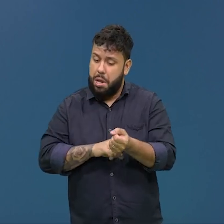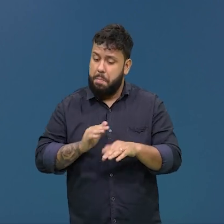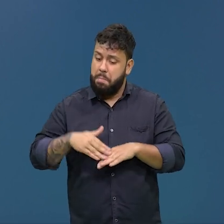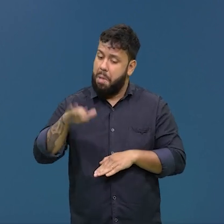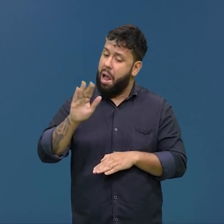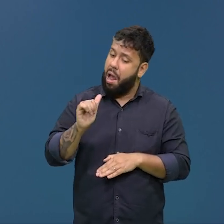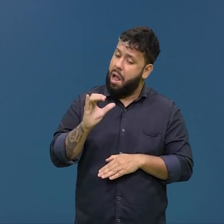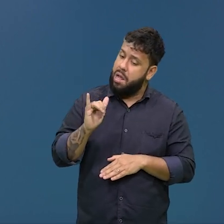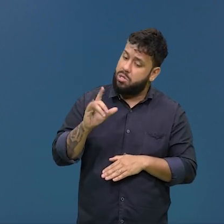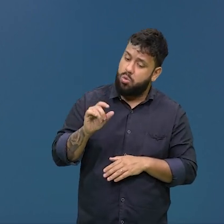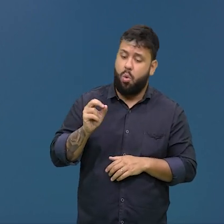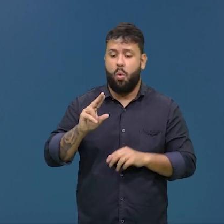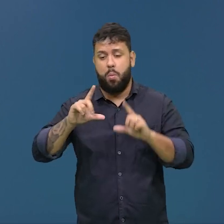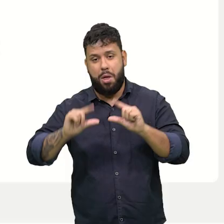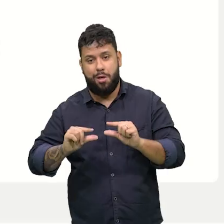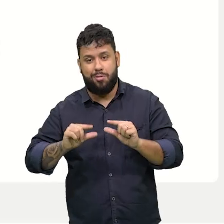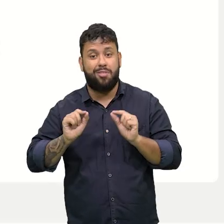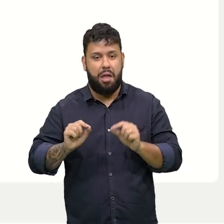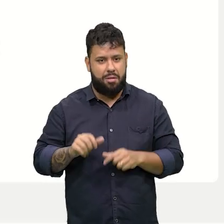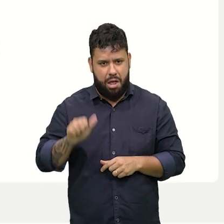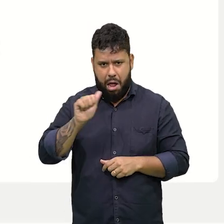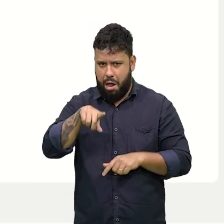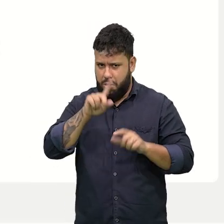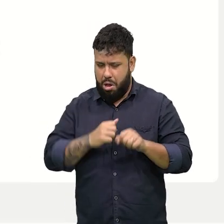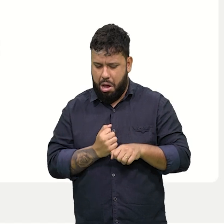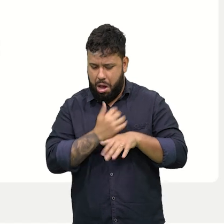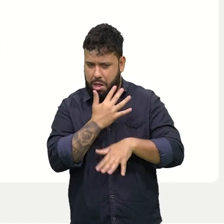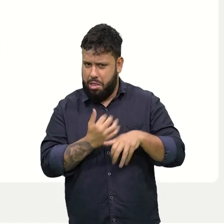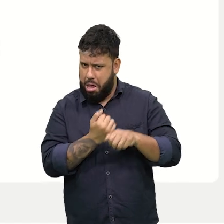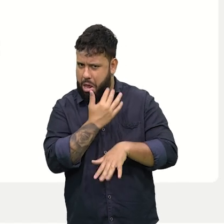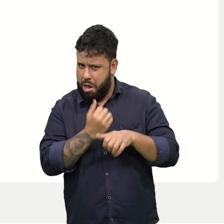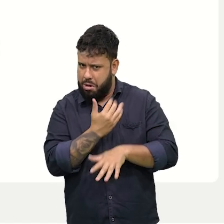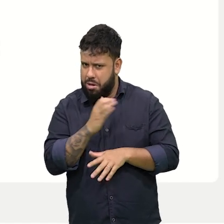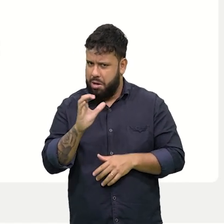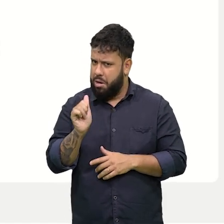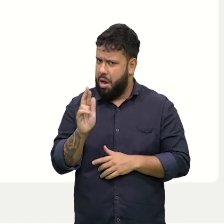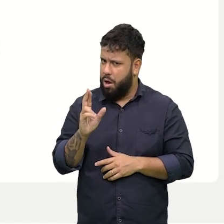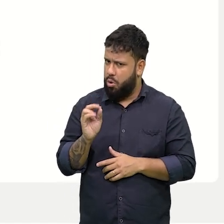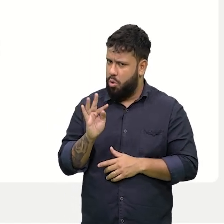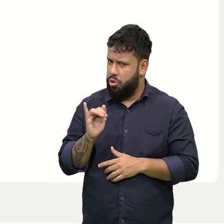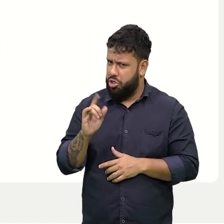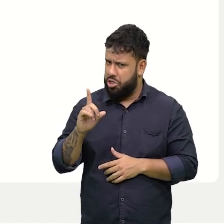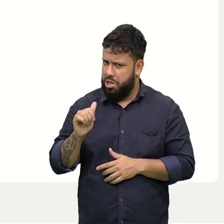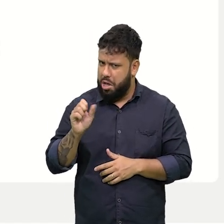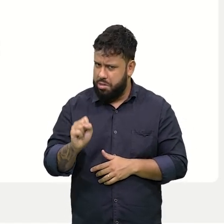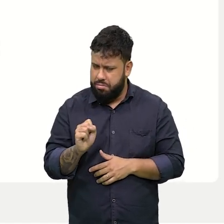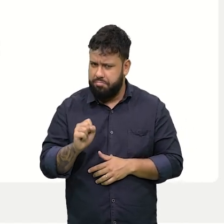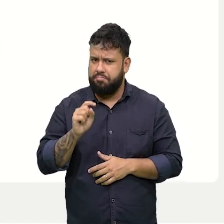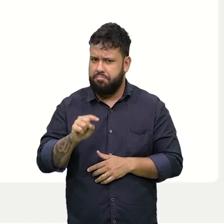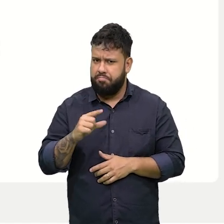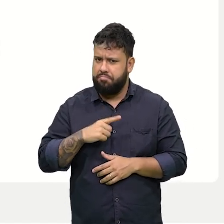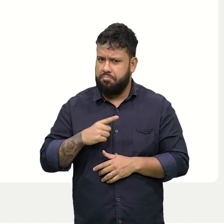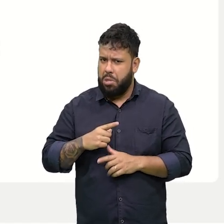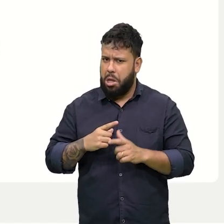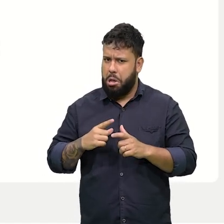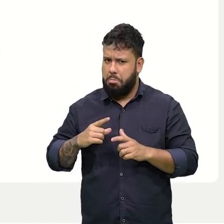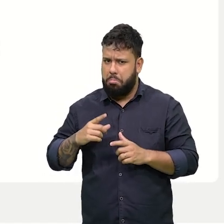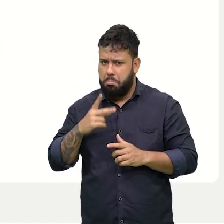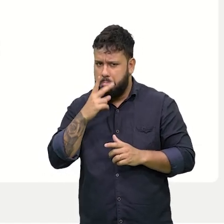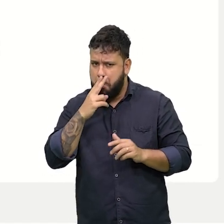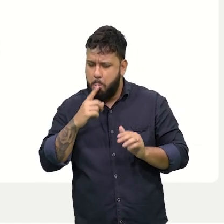plasma sanguíneo. Letra A, foram as artérias carótidas que induziram a contração dos